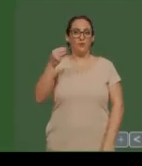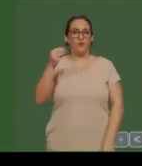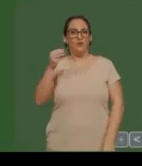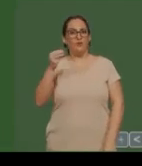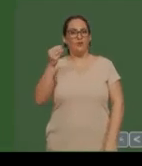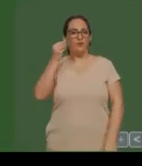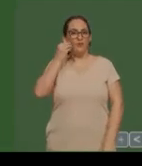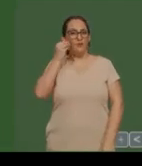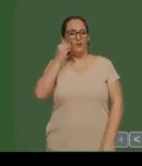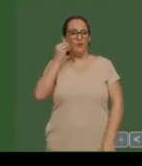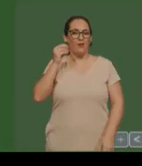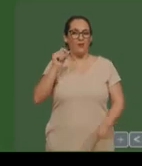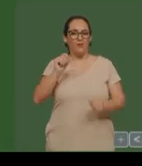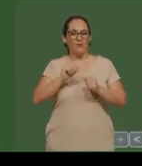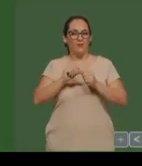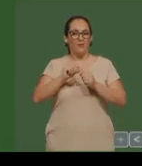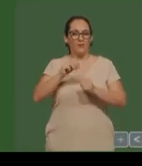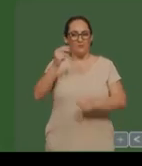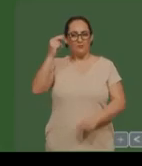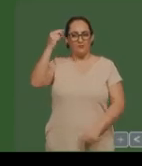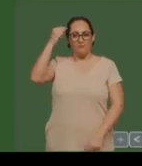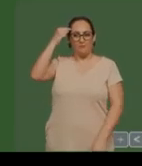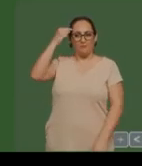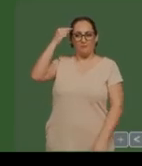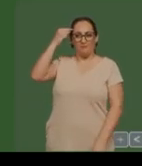36,